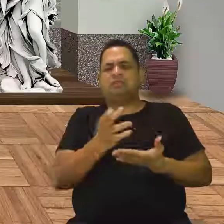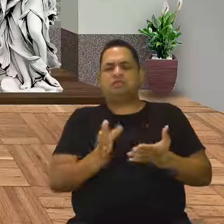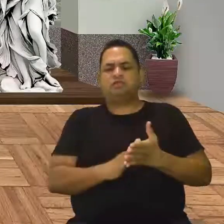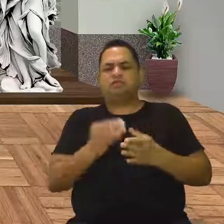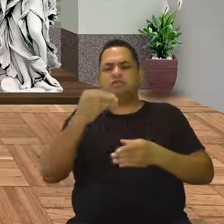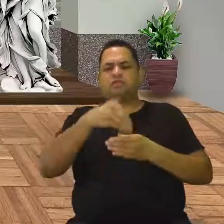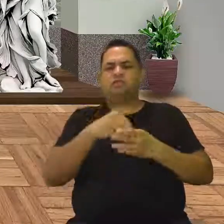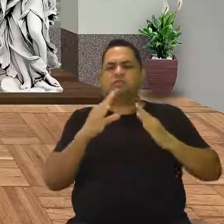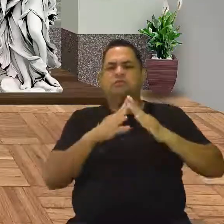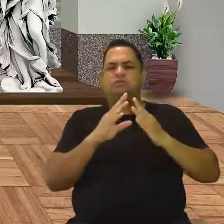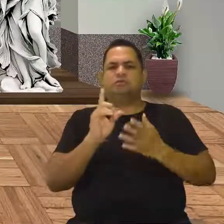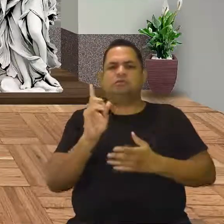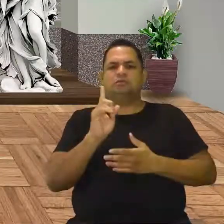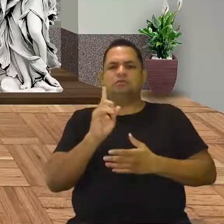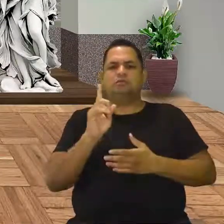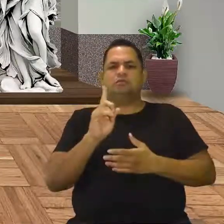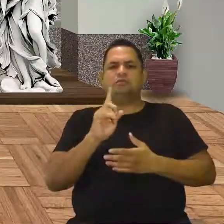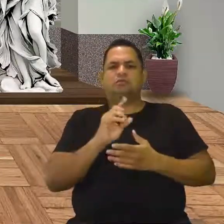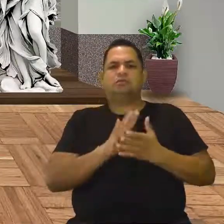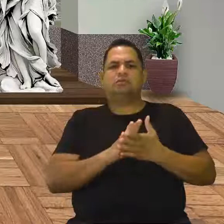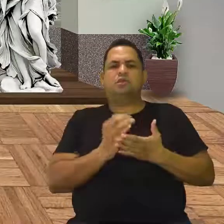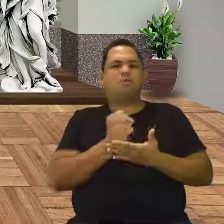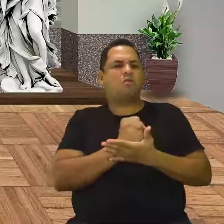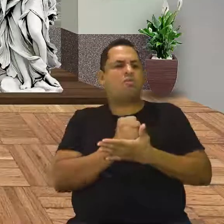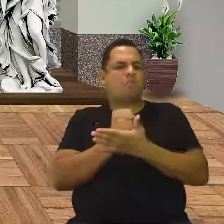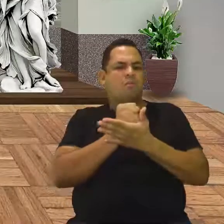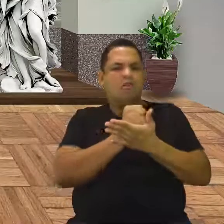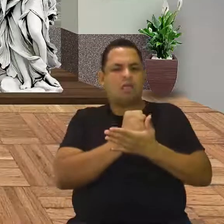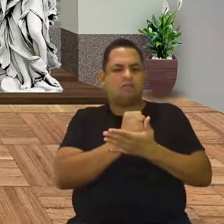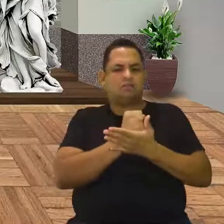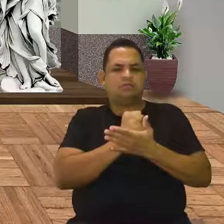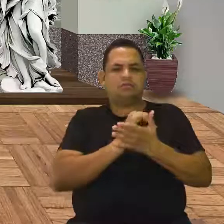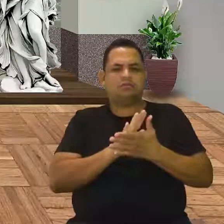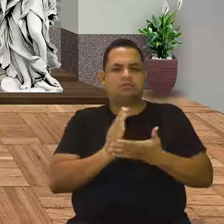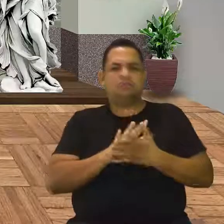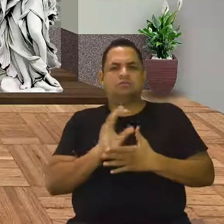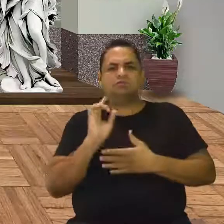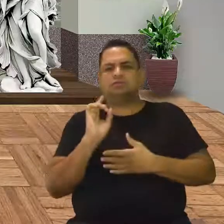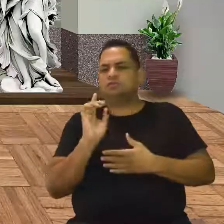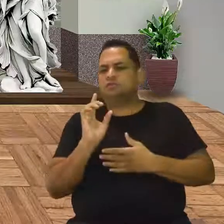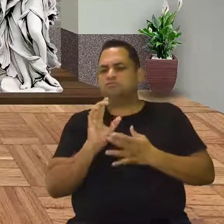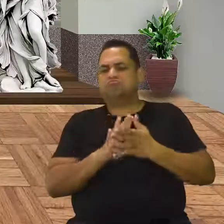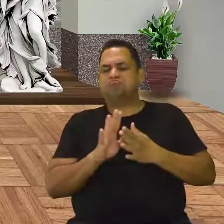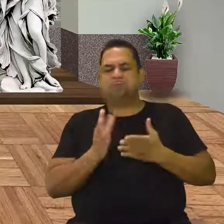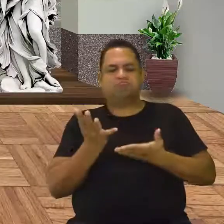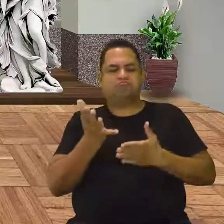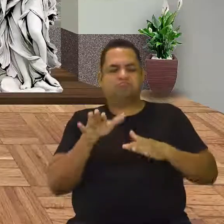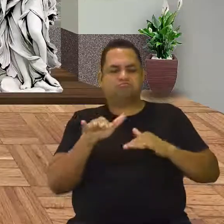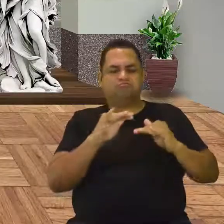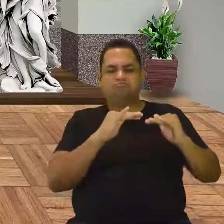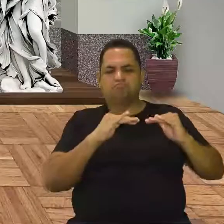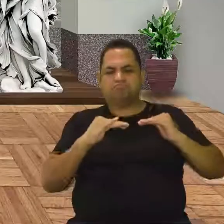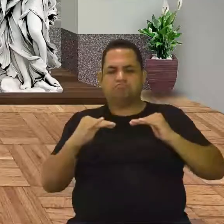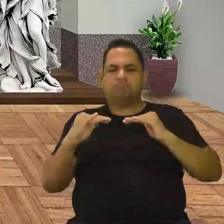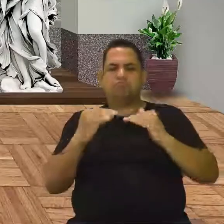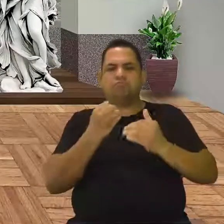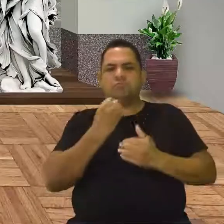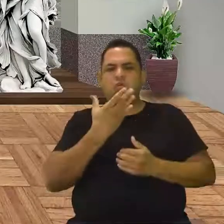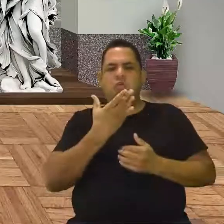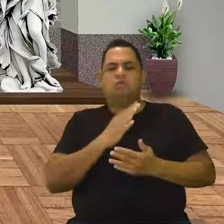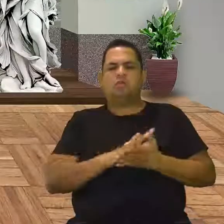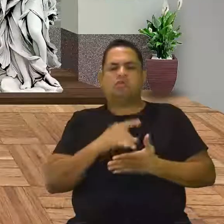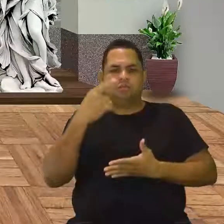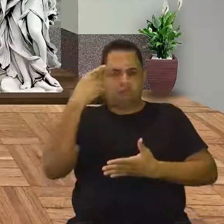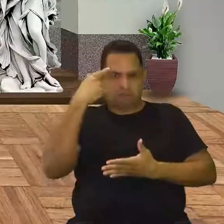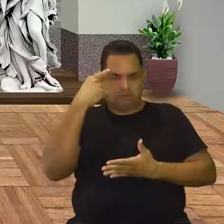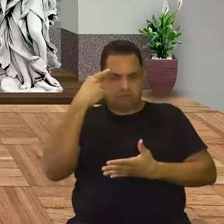Não. Você só com o básico, você vive harmoniosamente bem. Ponto. Bom, eu